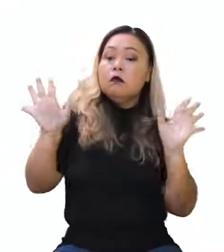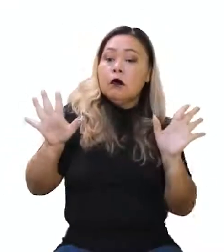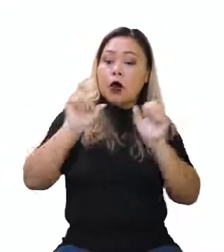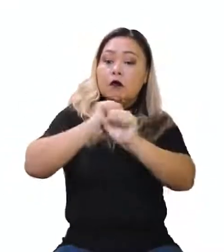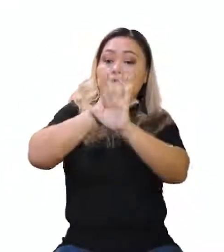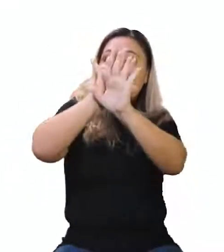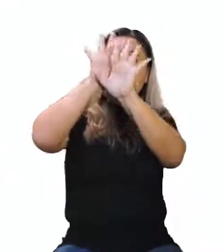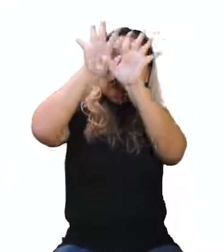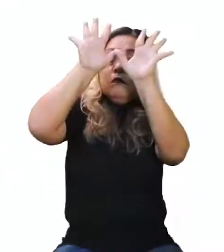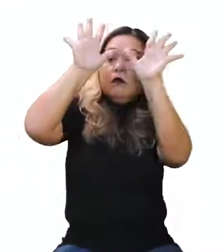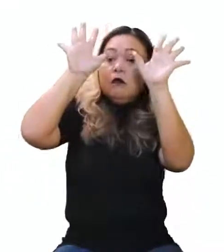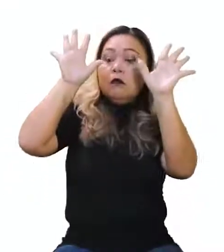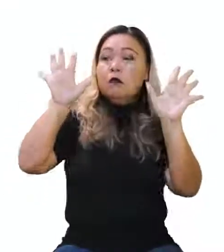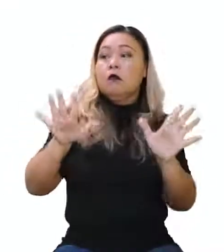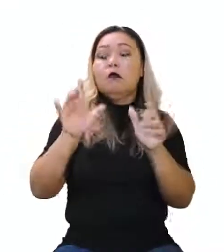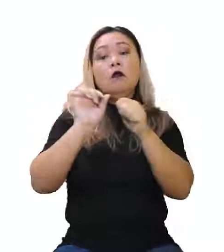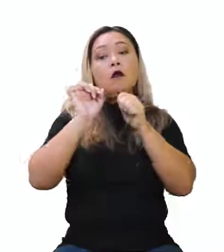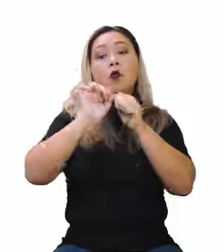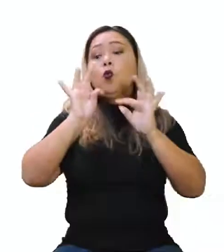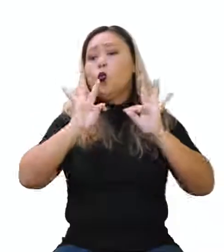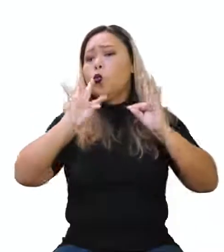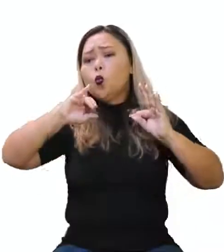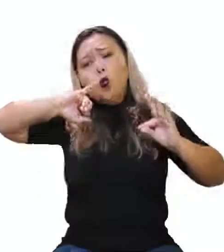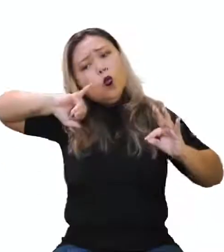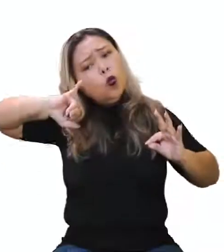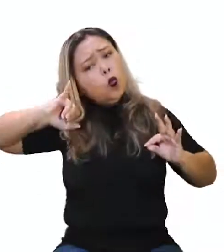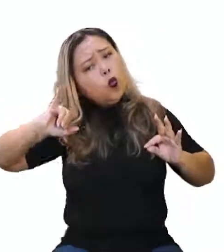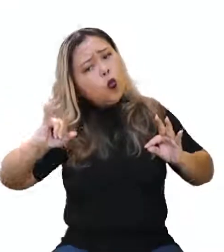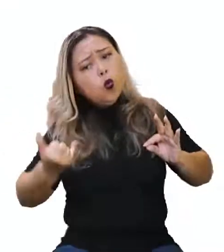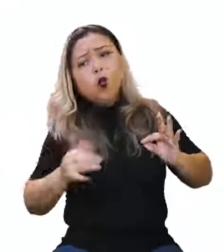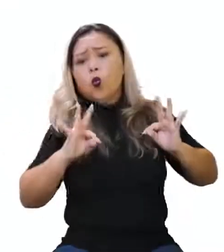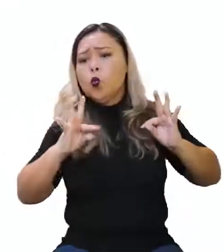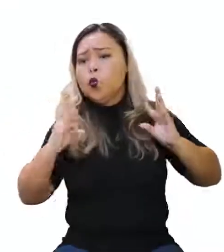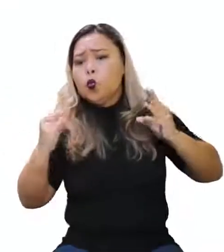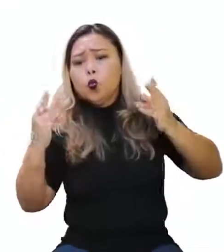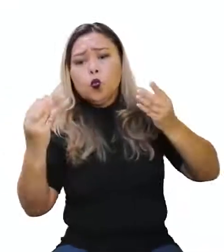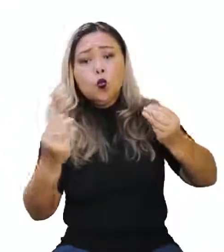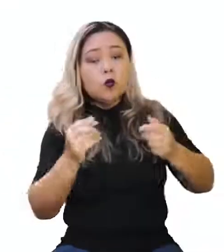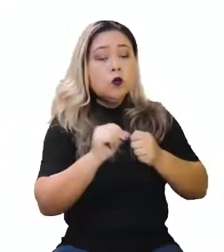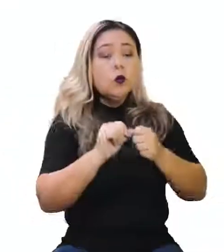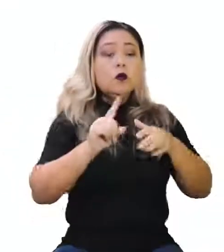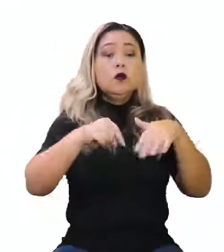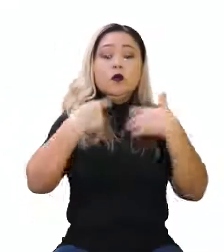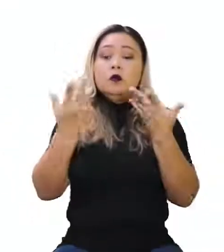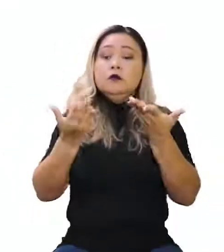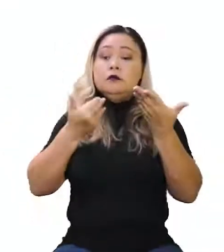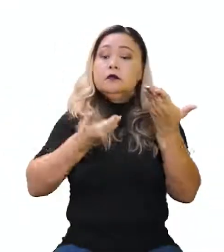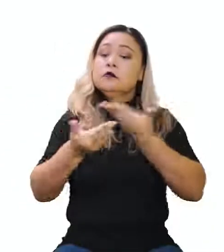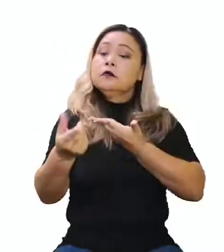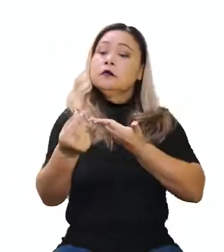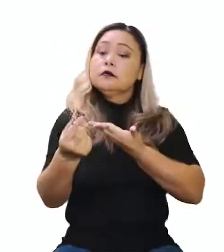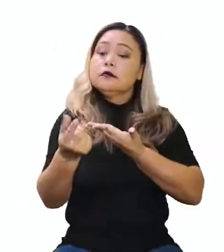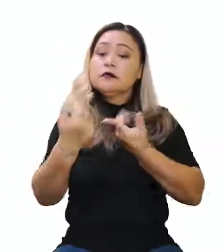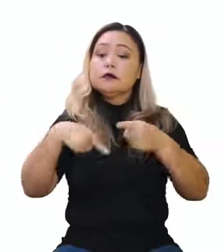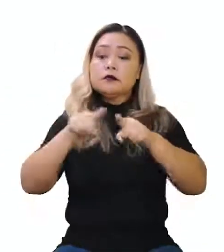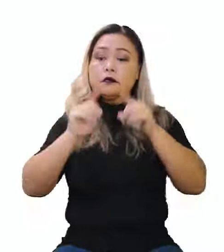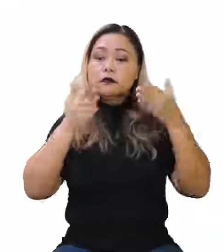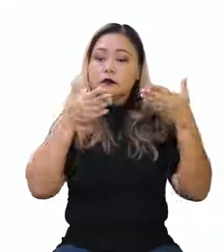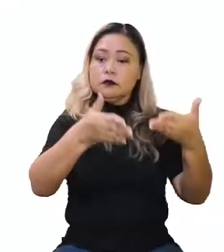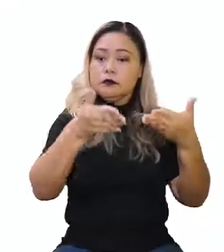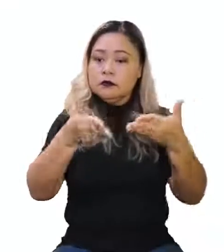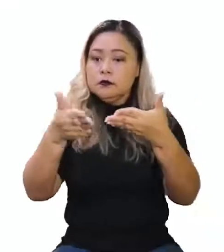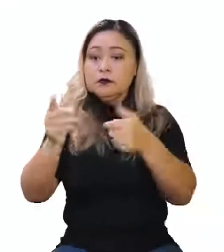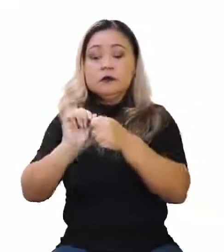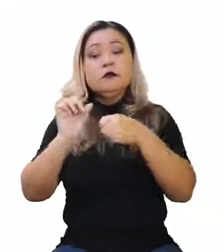tá? Que do avestruz se aproveita tudo. Também um mercado sempre